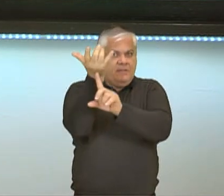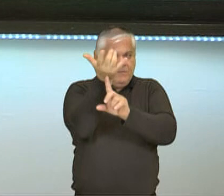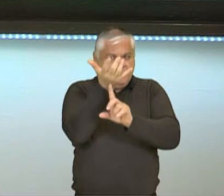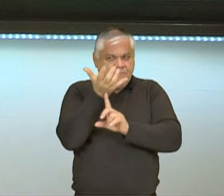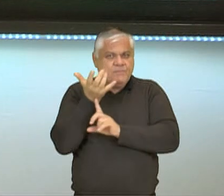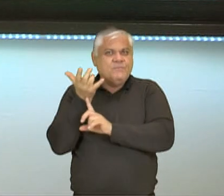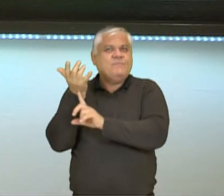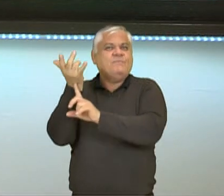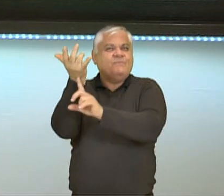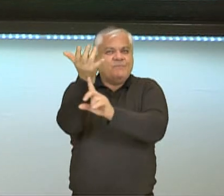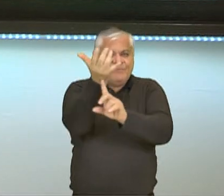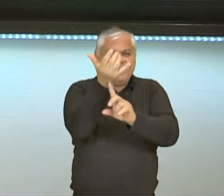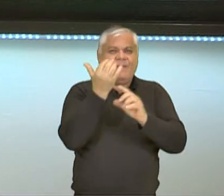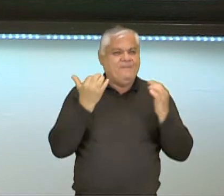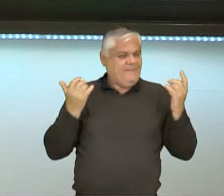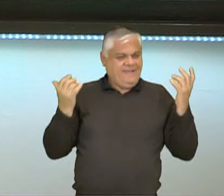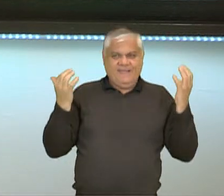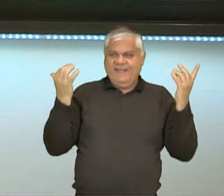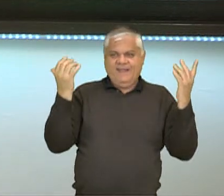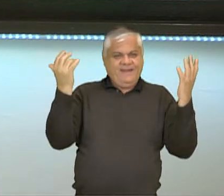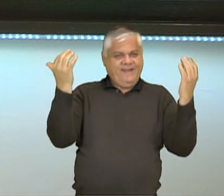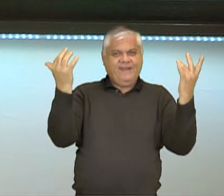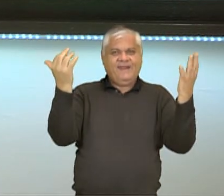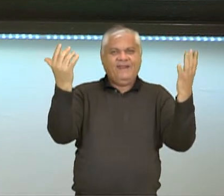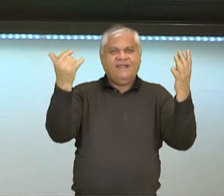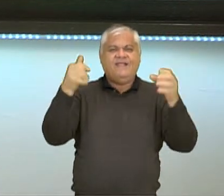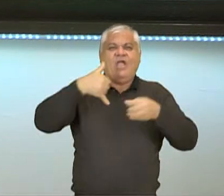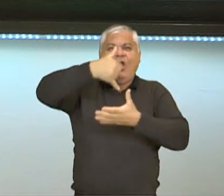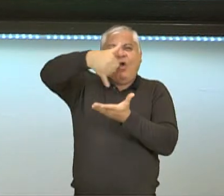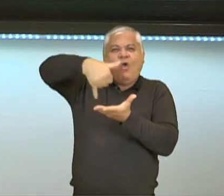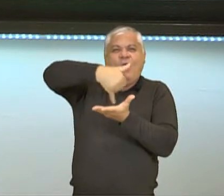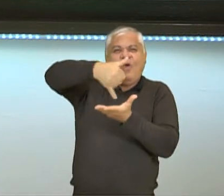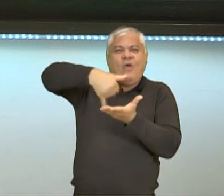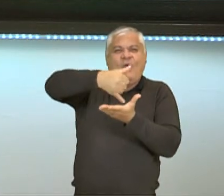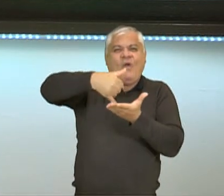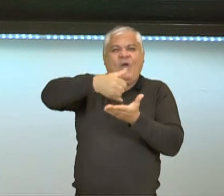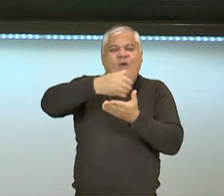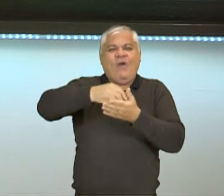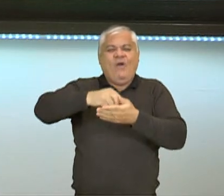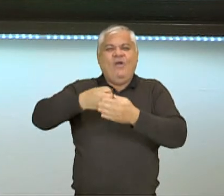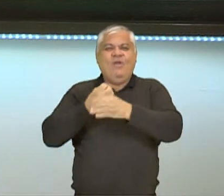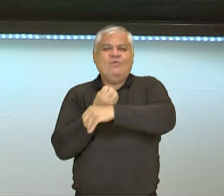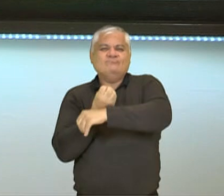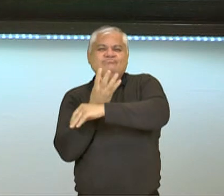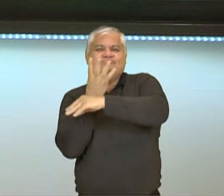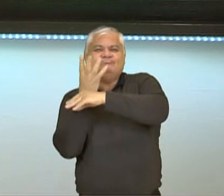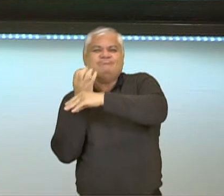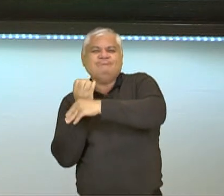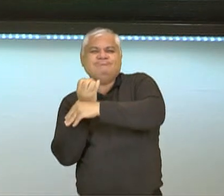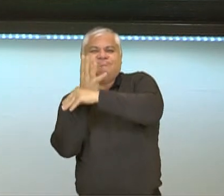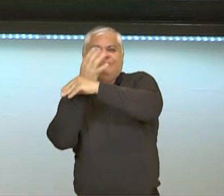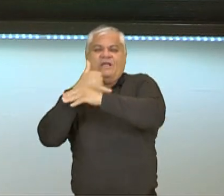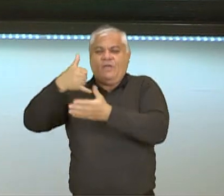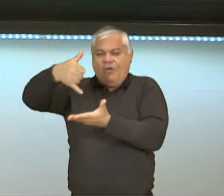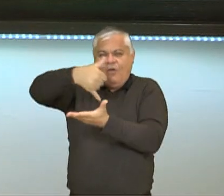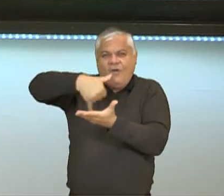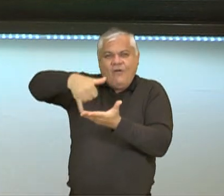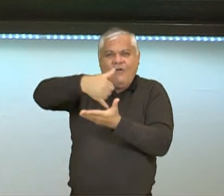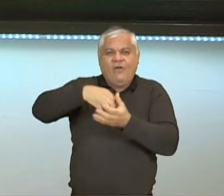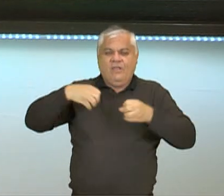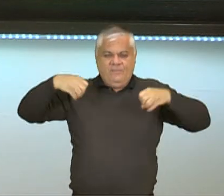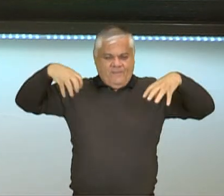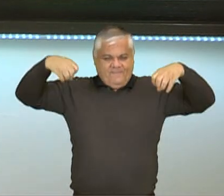gente? Eram várias lamparinas com óleo de baleia que iluminavam a cidade do Rio de Janeiro. Vão vir também